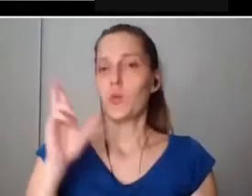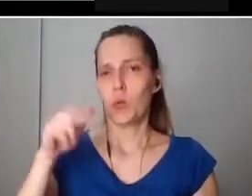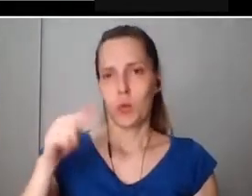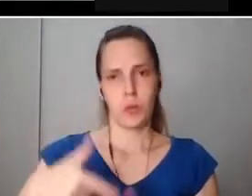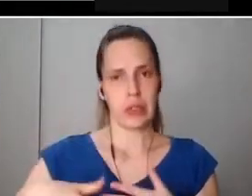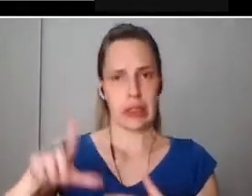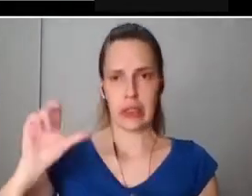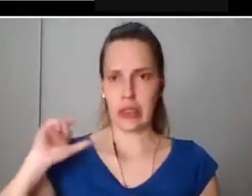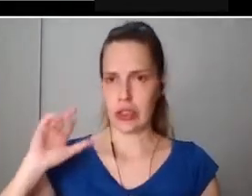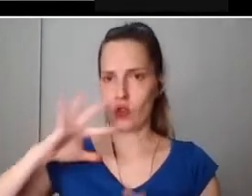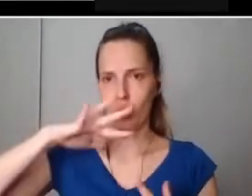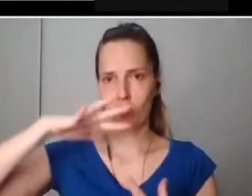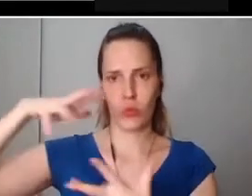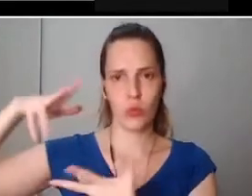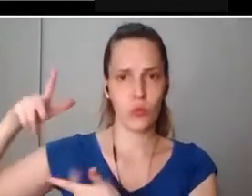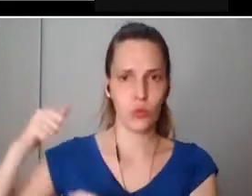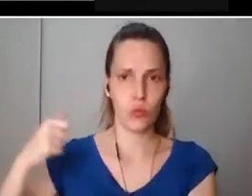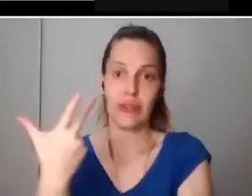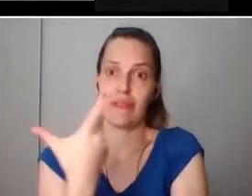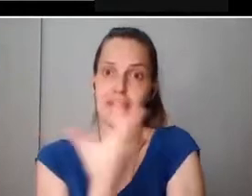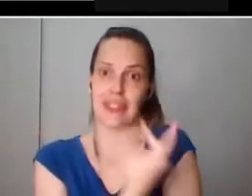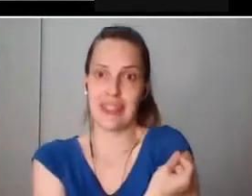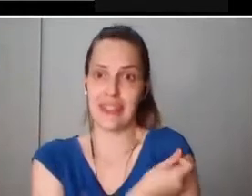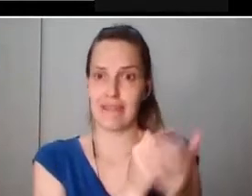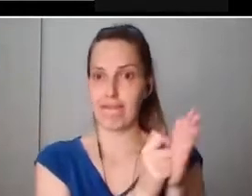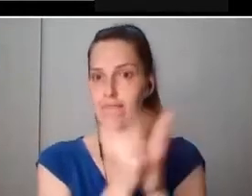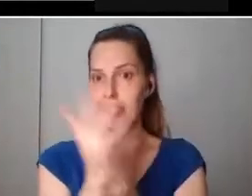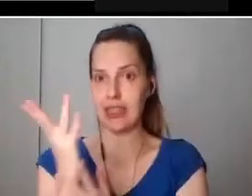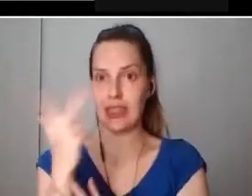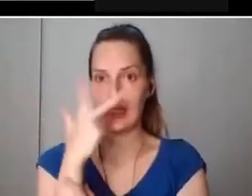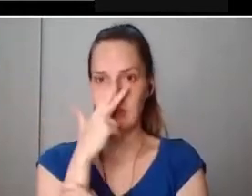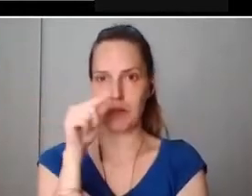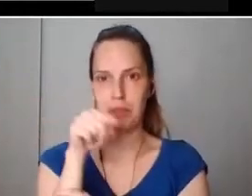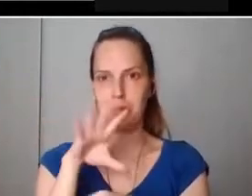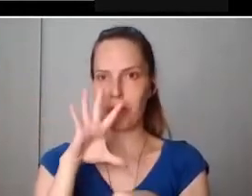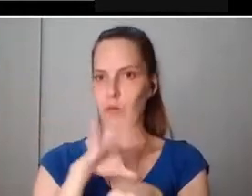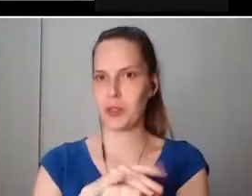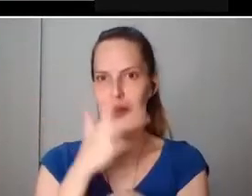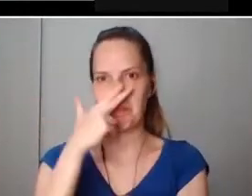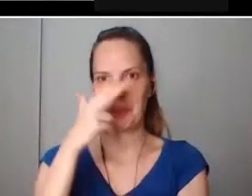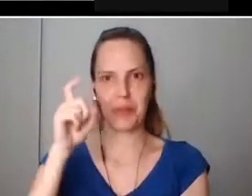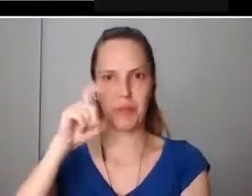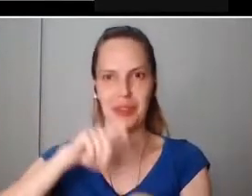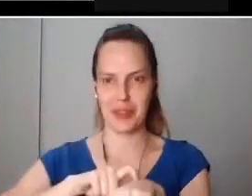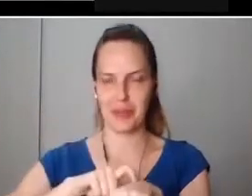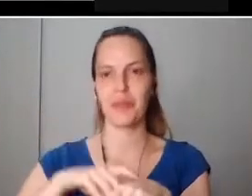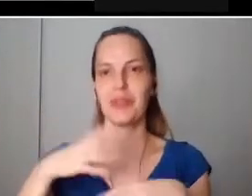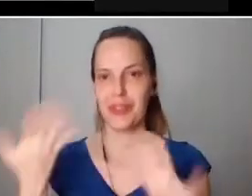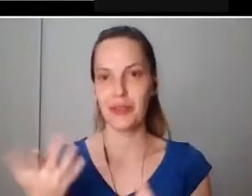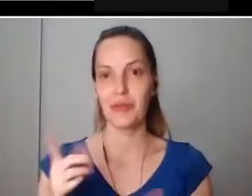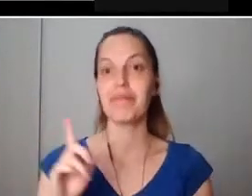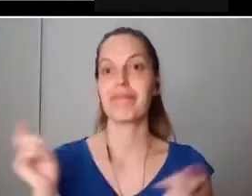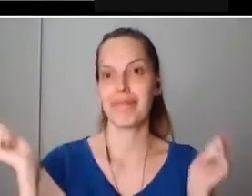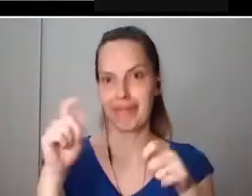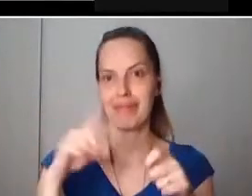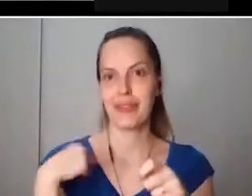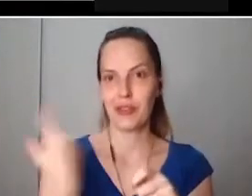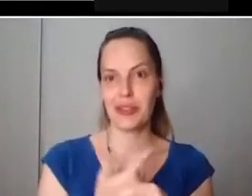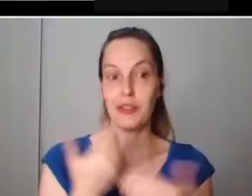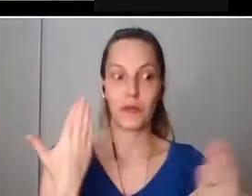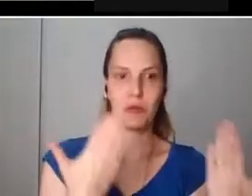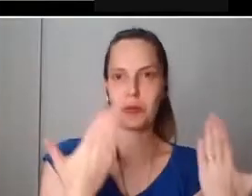da humanidade tantas vacinas para a mesma coisa, para a mesma doença ao mesmo tempo. Então, nos permite comparar muito, né? Embora